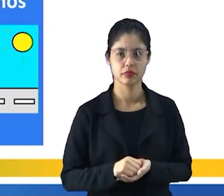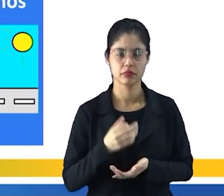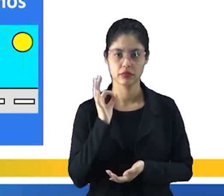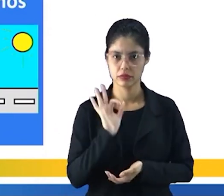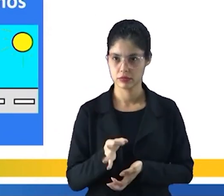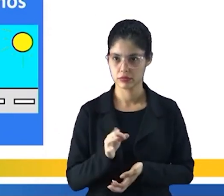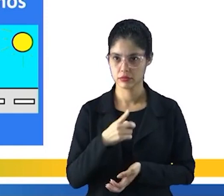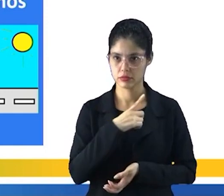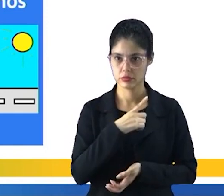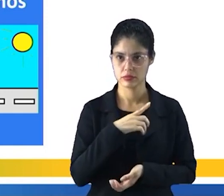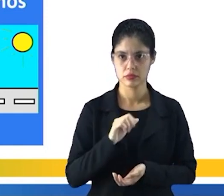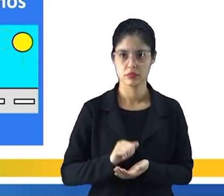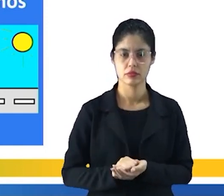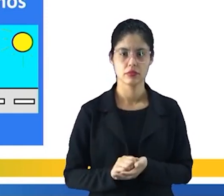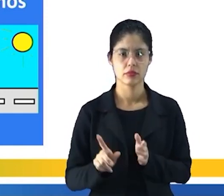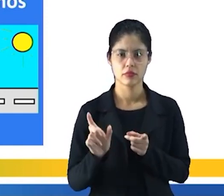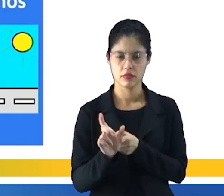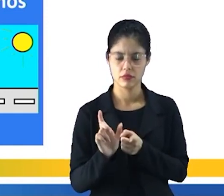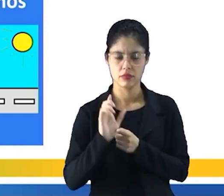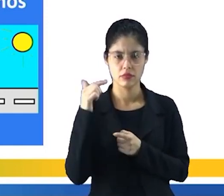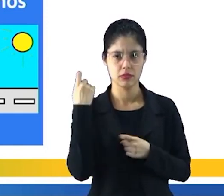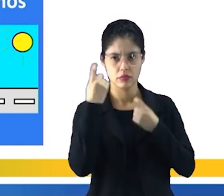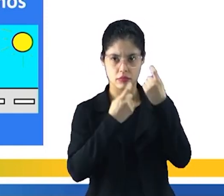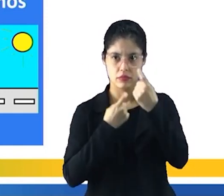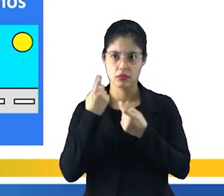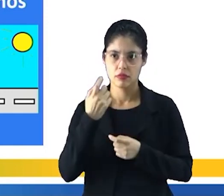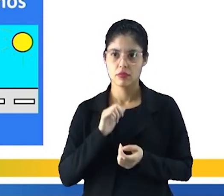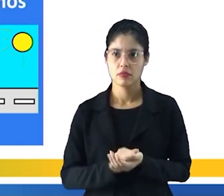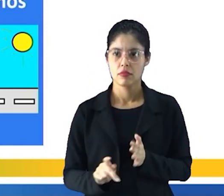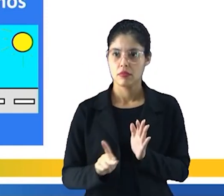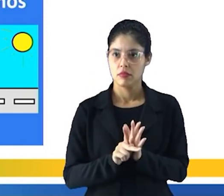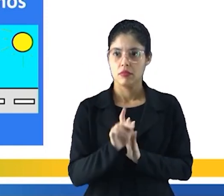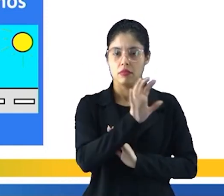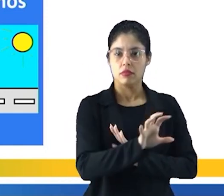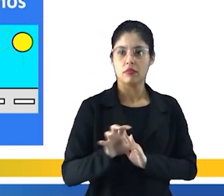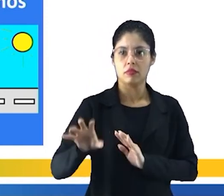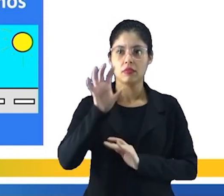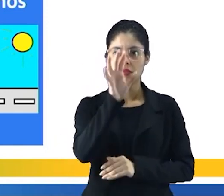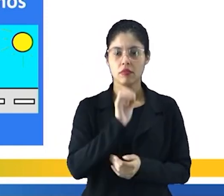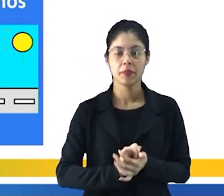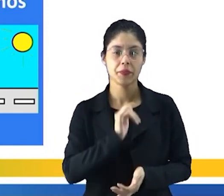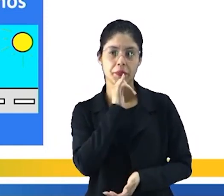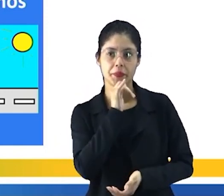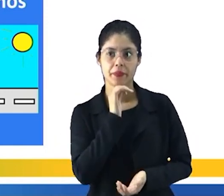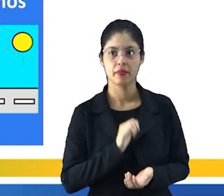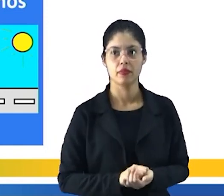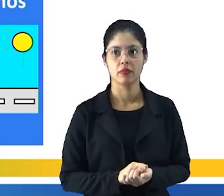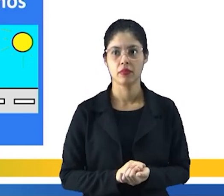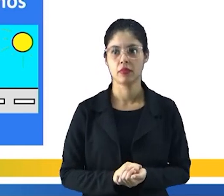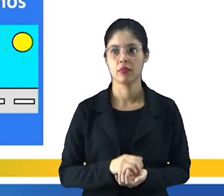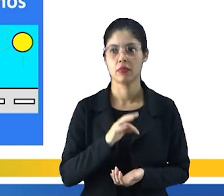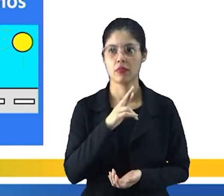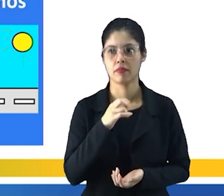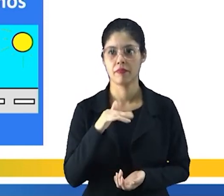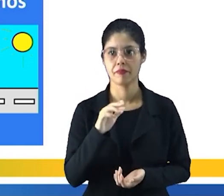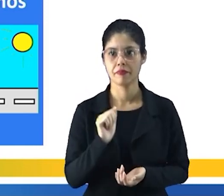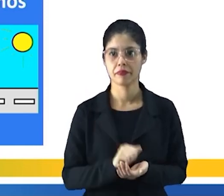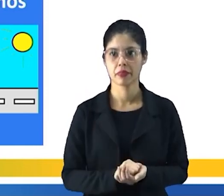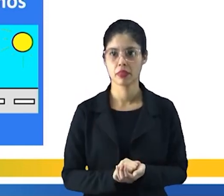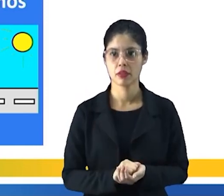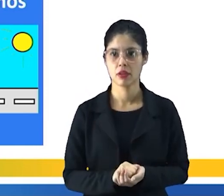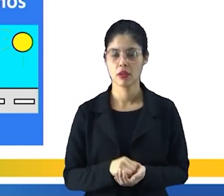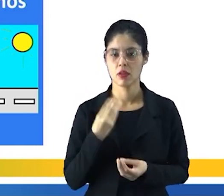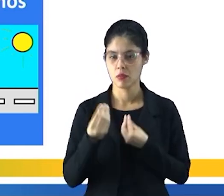Que consiste na existência de palavras ou expressões típicas de determinada região. Por exemplo, a tangerina, a mexerica,